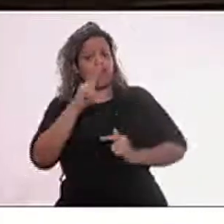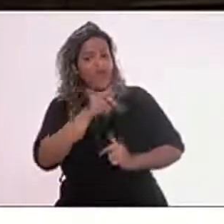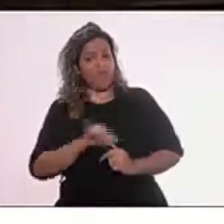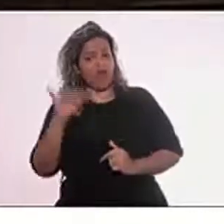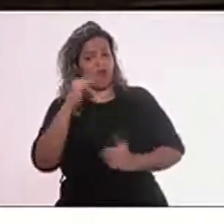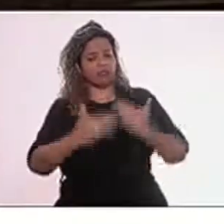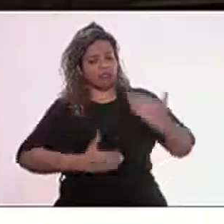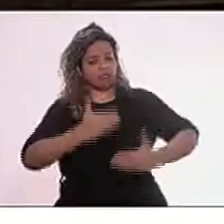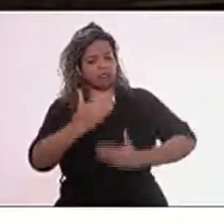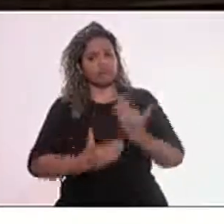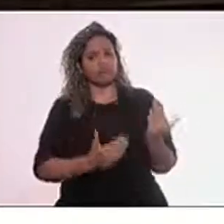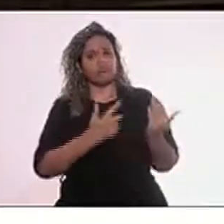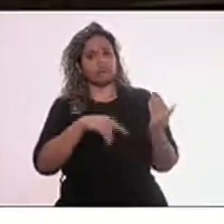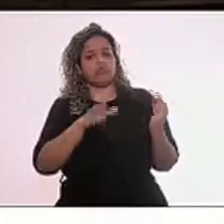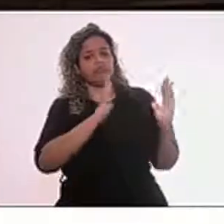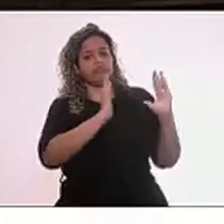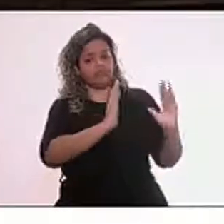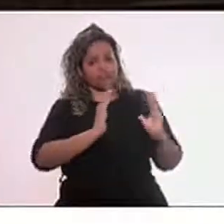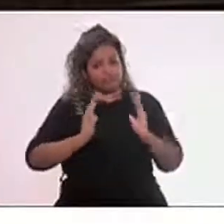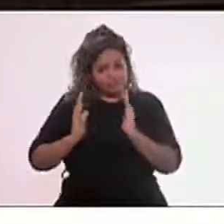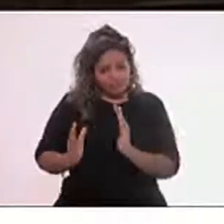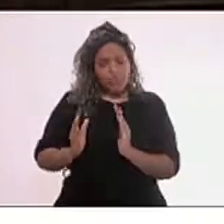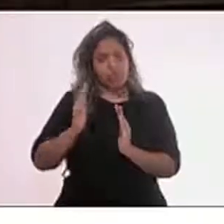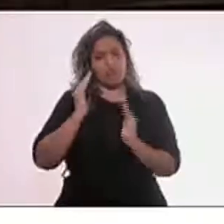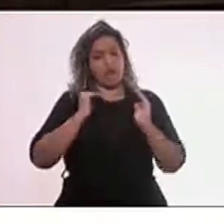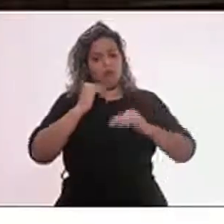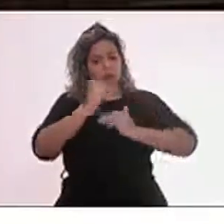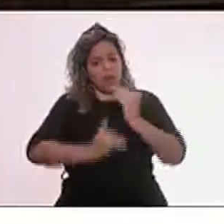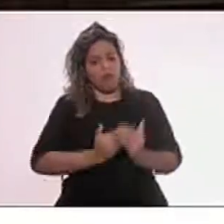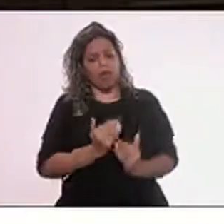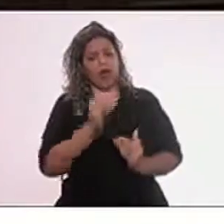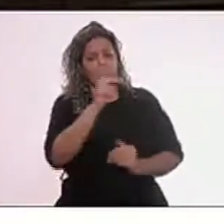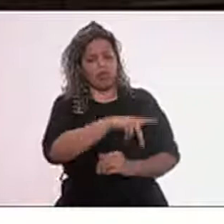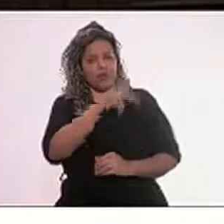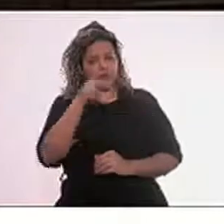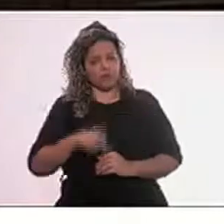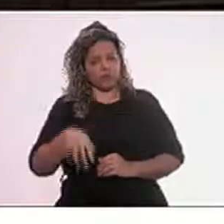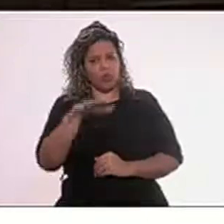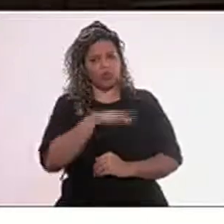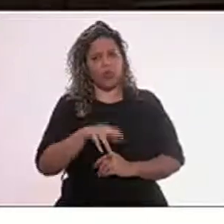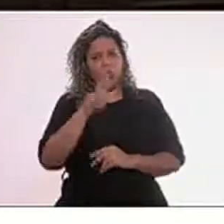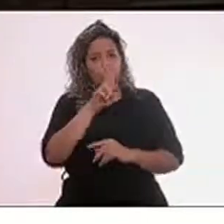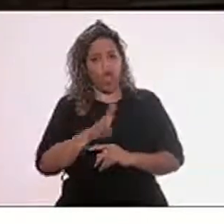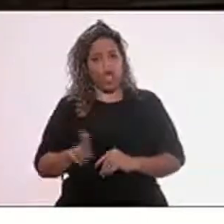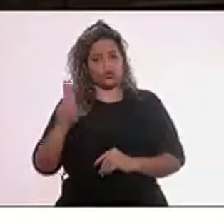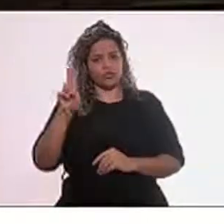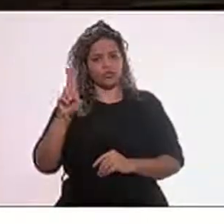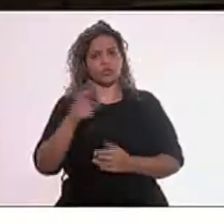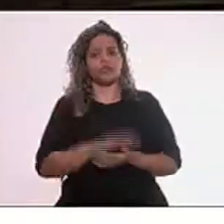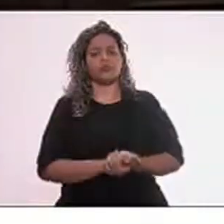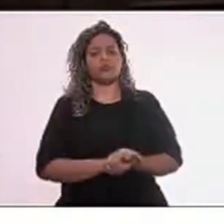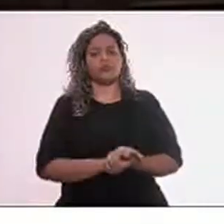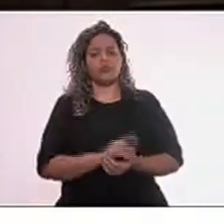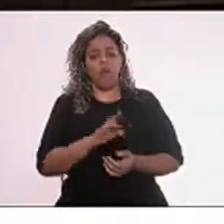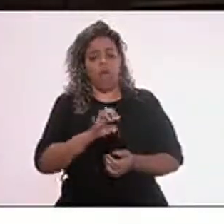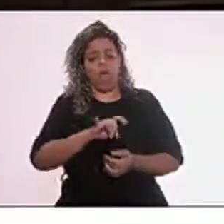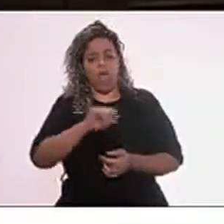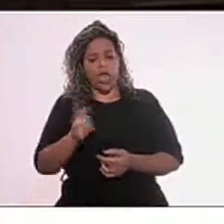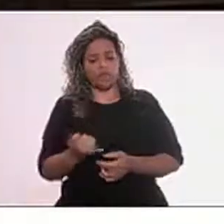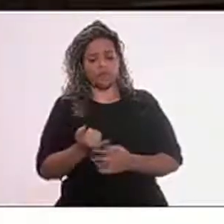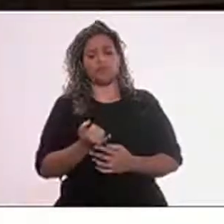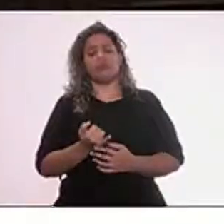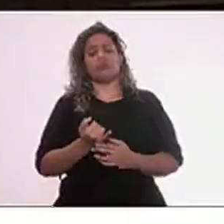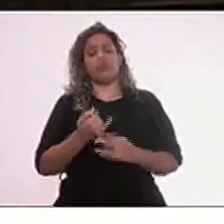presidir o processo de progressão na carreira de professores e professoras da UERJ. Ou seja, define